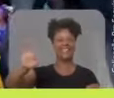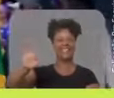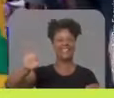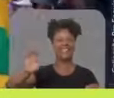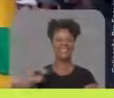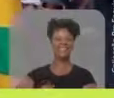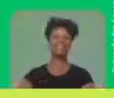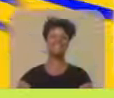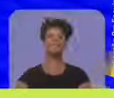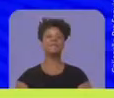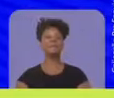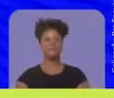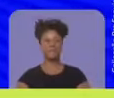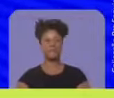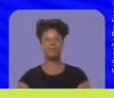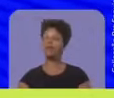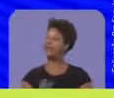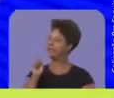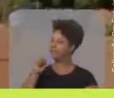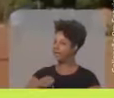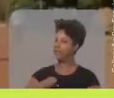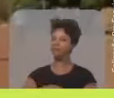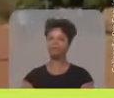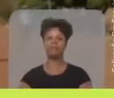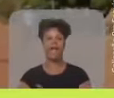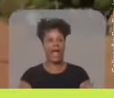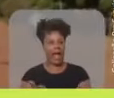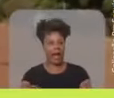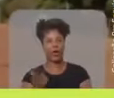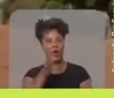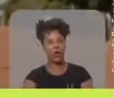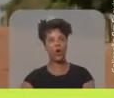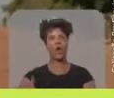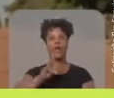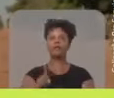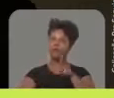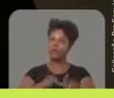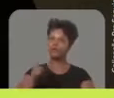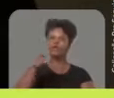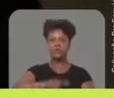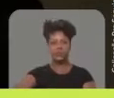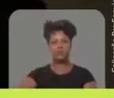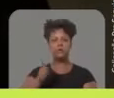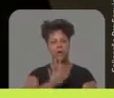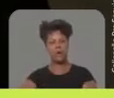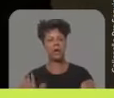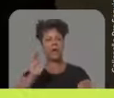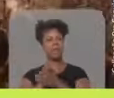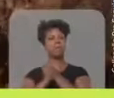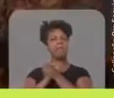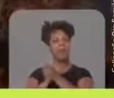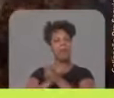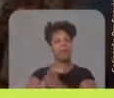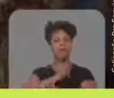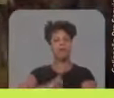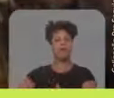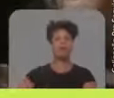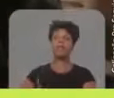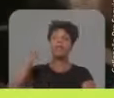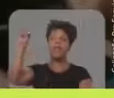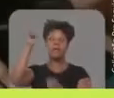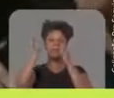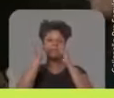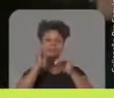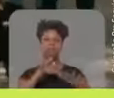Arrocha Goiás! É isso aí. Devolvendo Goiás aos goianos. Goiás está de parabéns com esse governador. Esse foi Deus